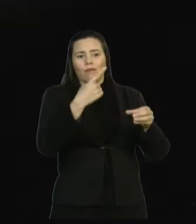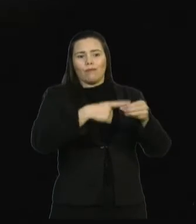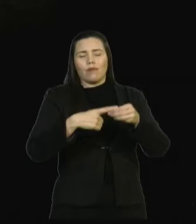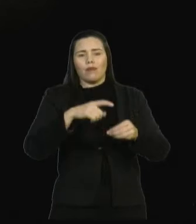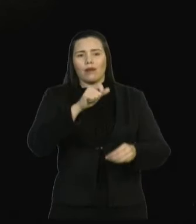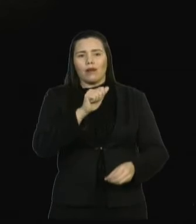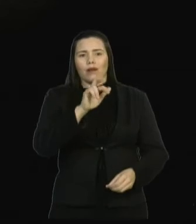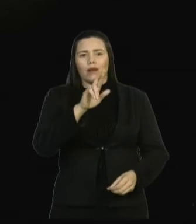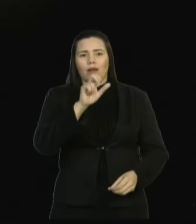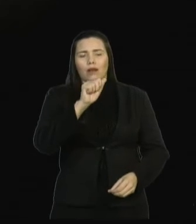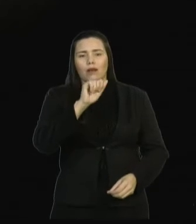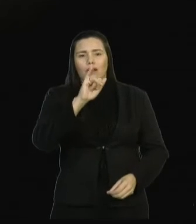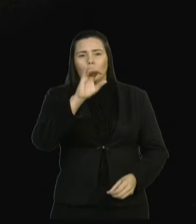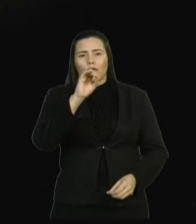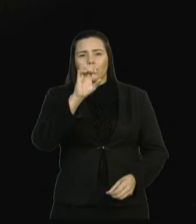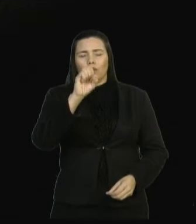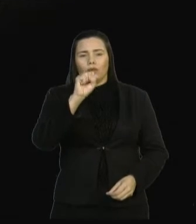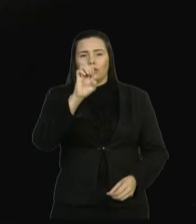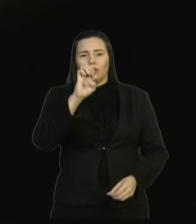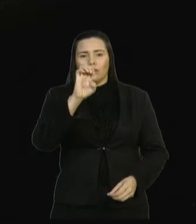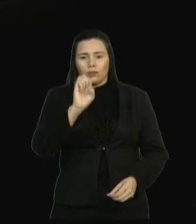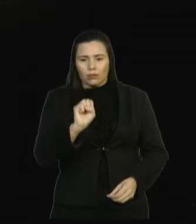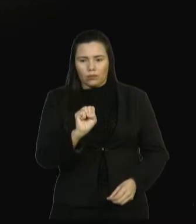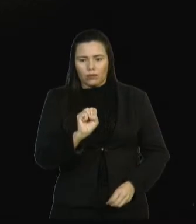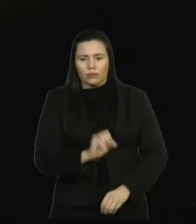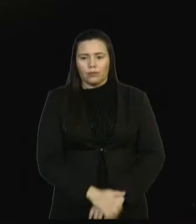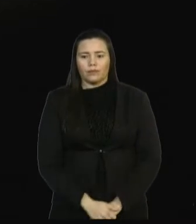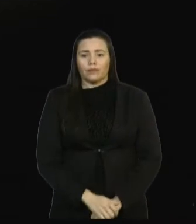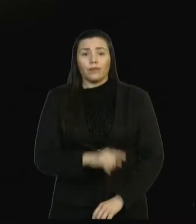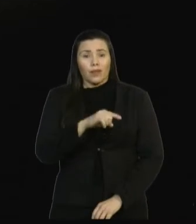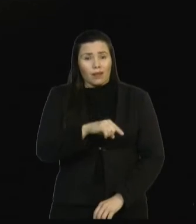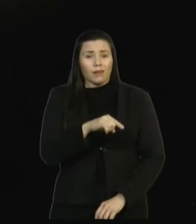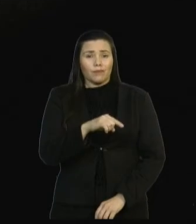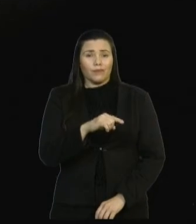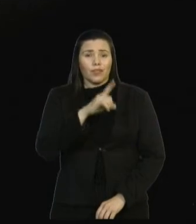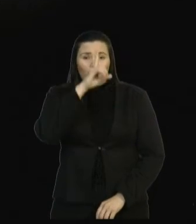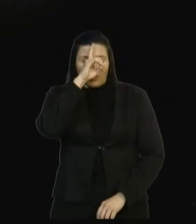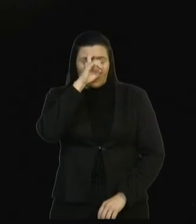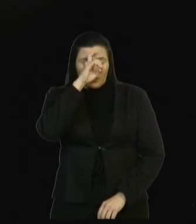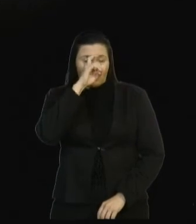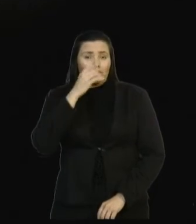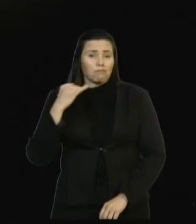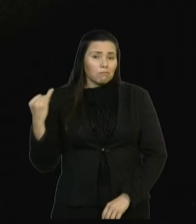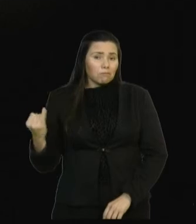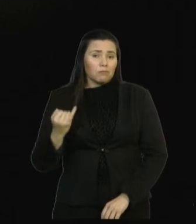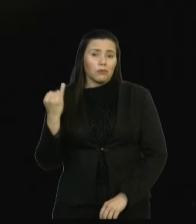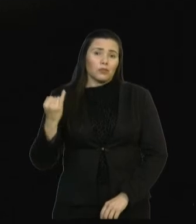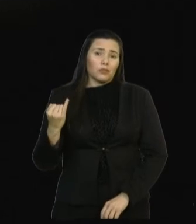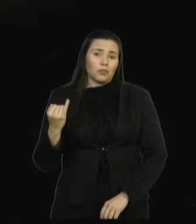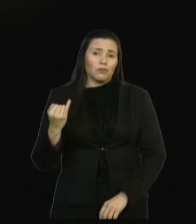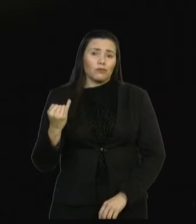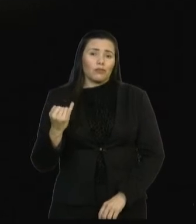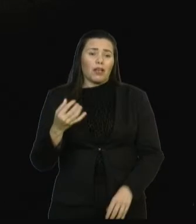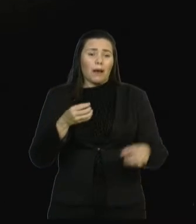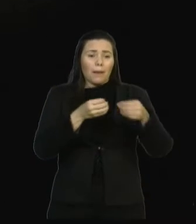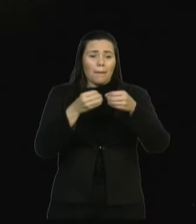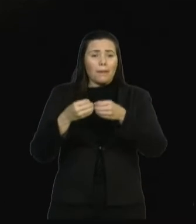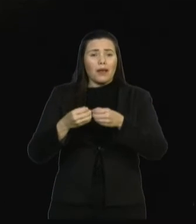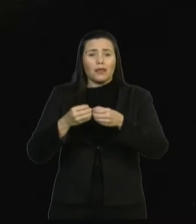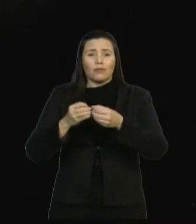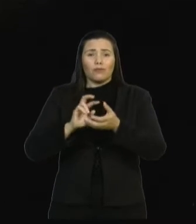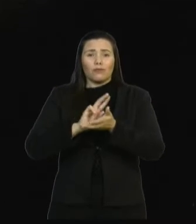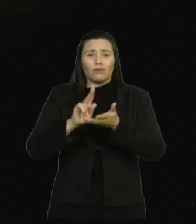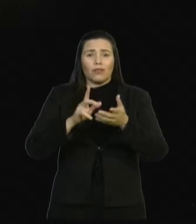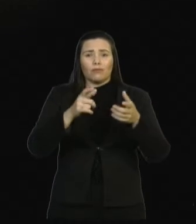vai um pouco mais e alcança outros municípios que dependem exclusivamente desse hospital. Alguns locais têm